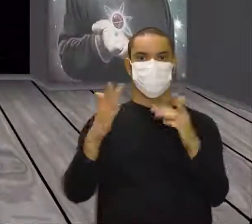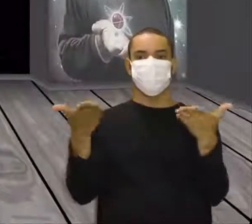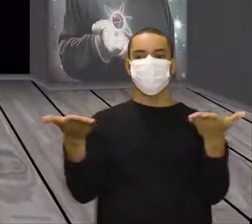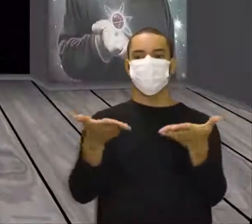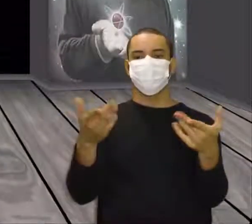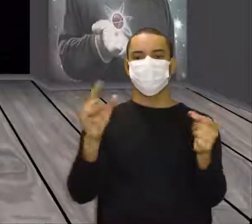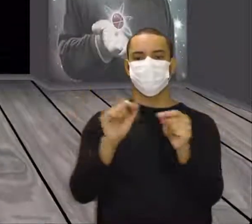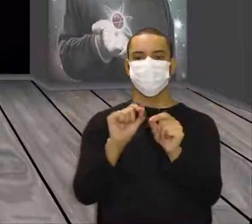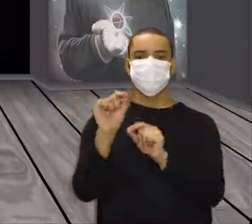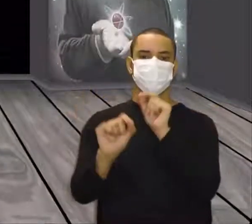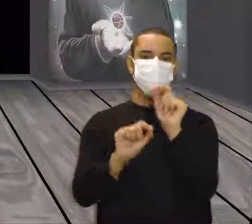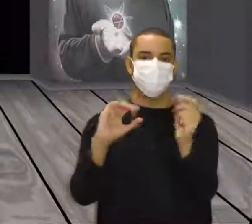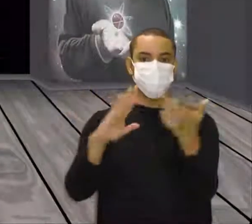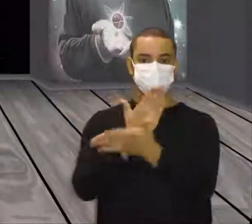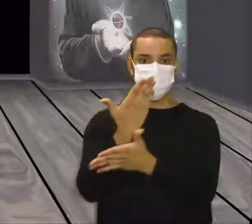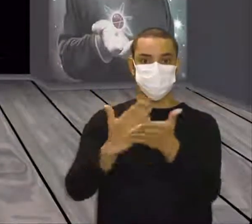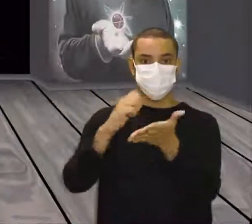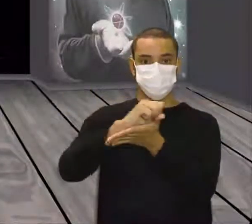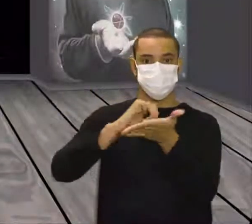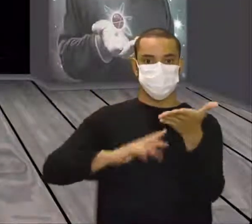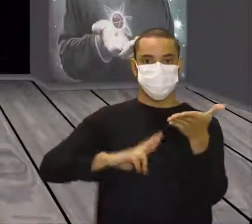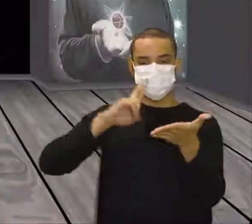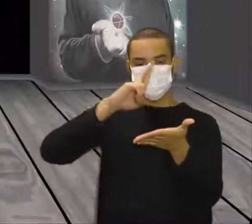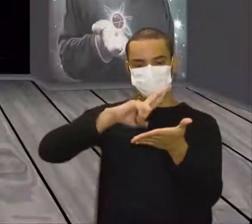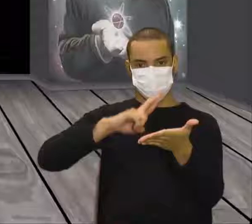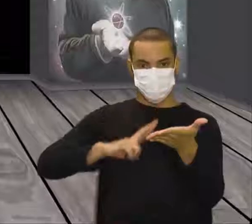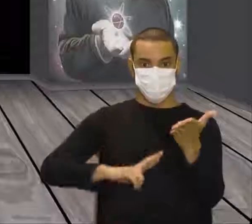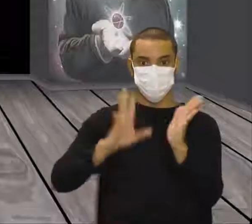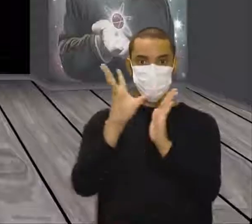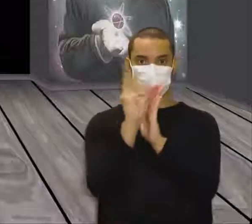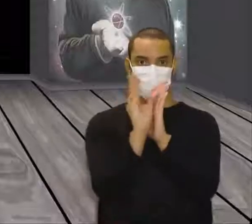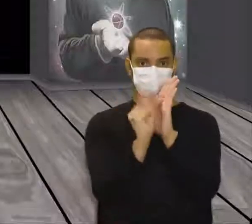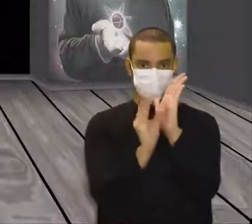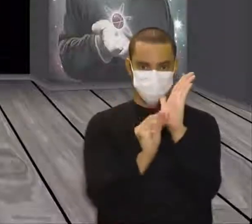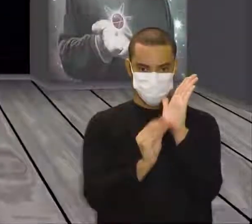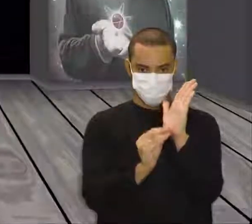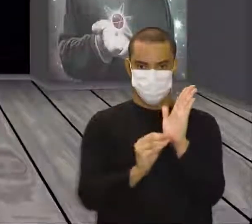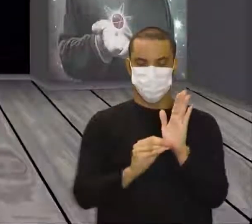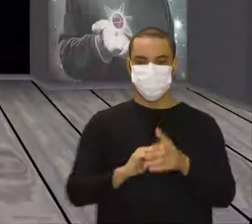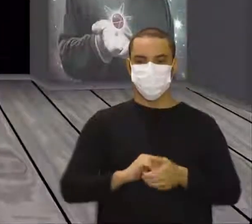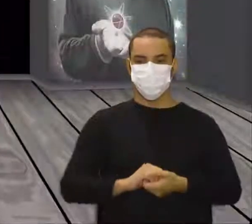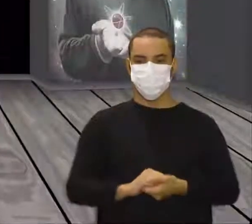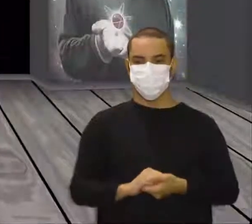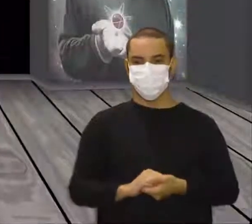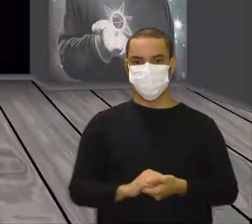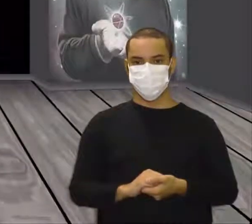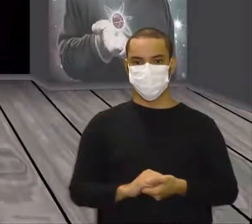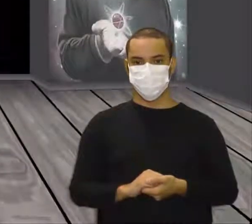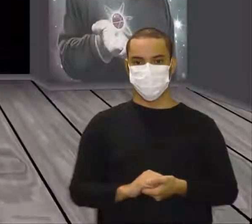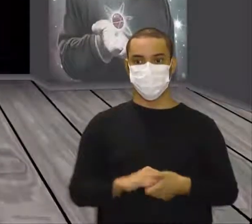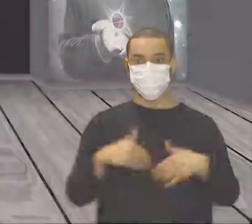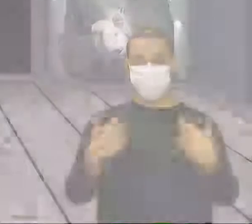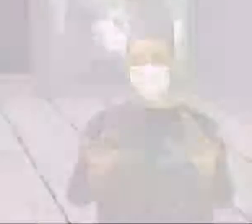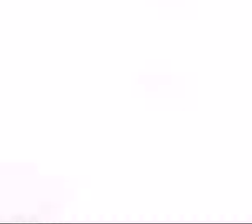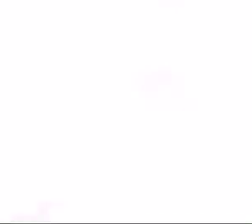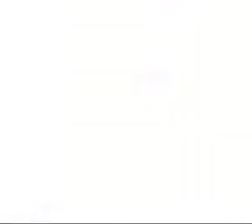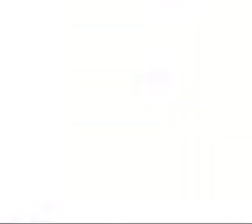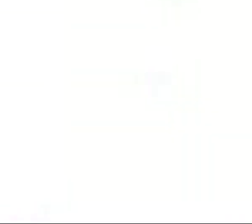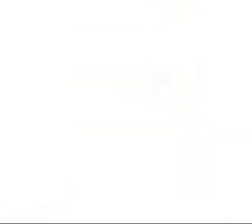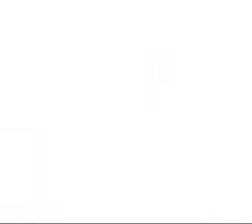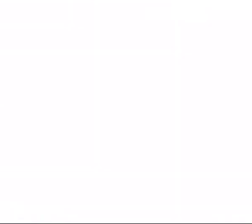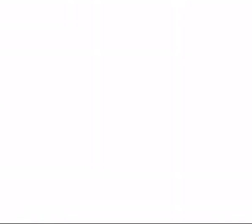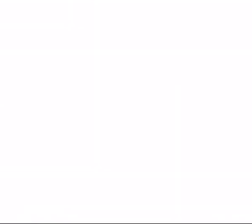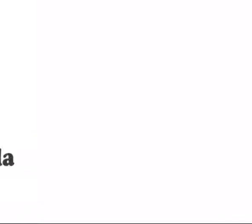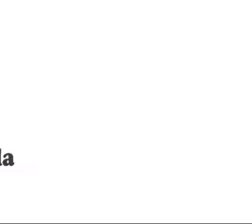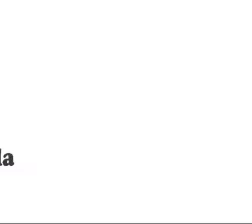vamos fazer algumas atividades para aplicar o nosso conteúdo. Vamos lá? Olha só. Nas atividades de sala, o que